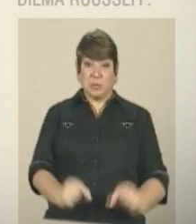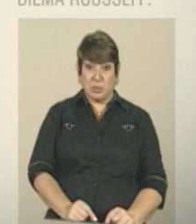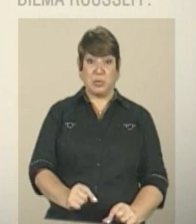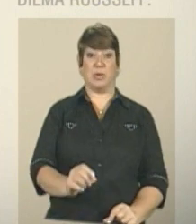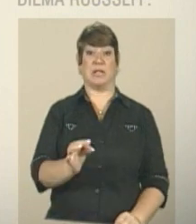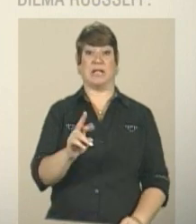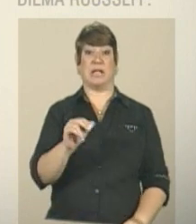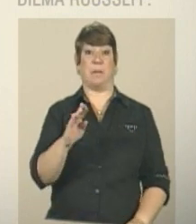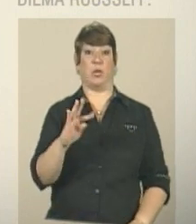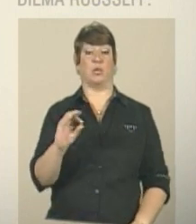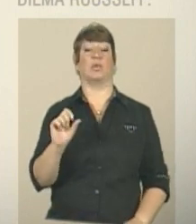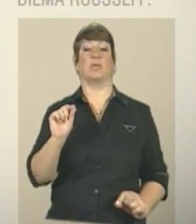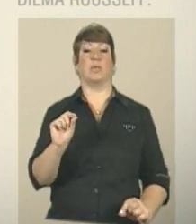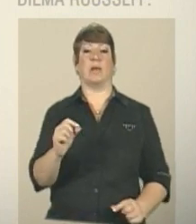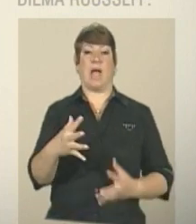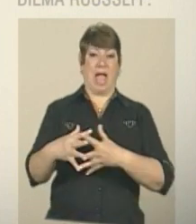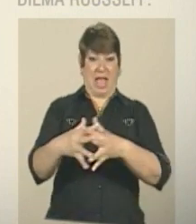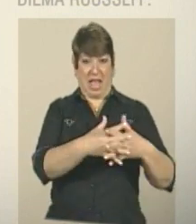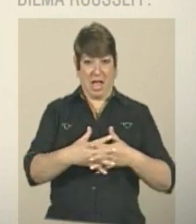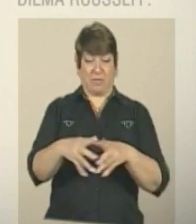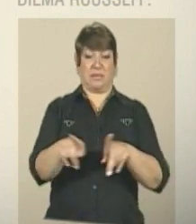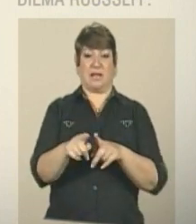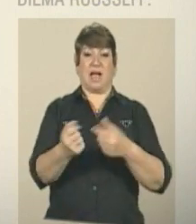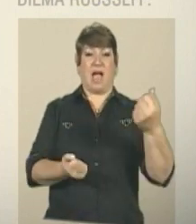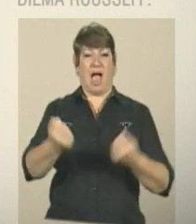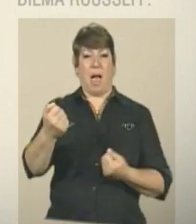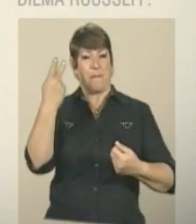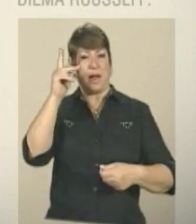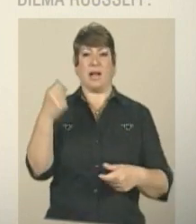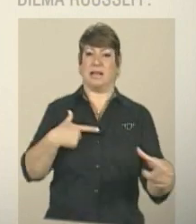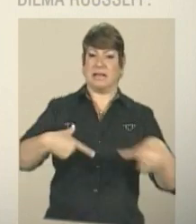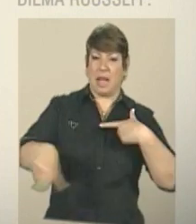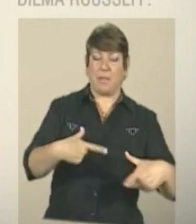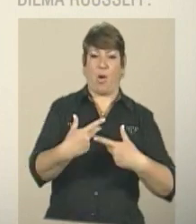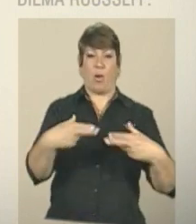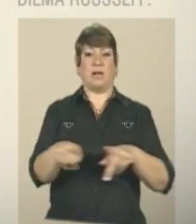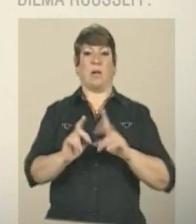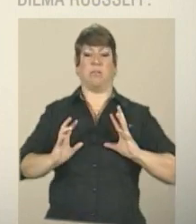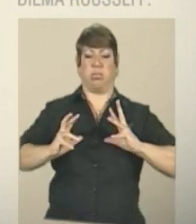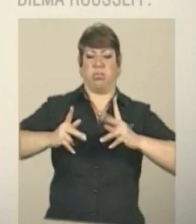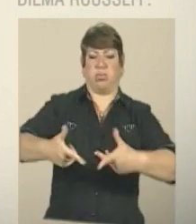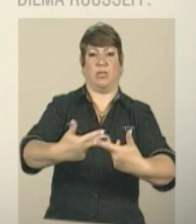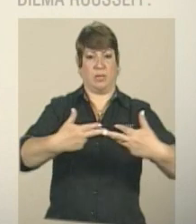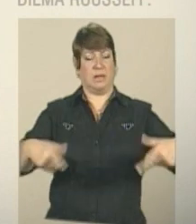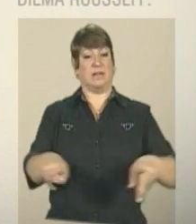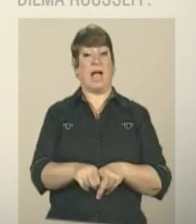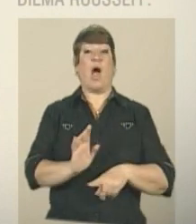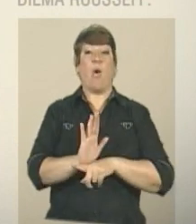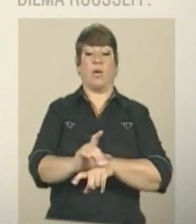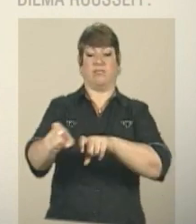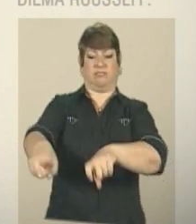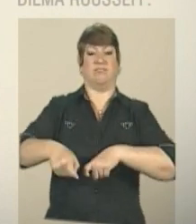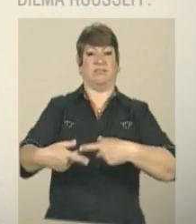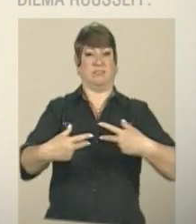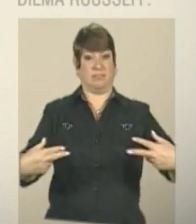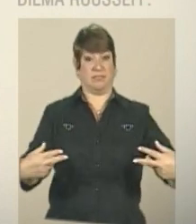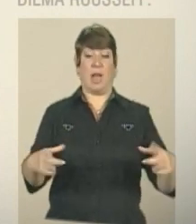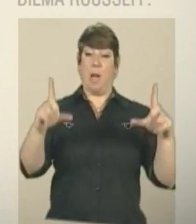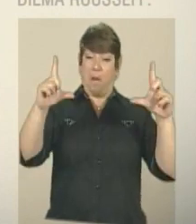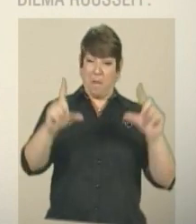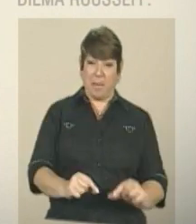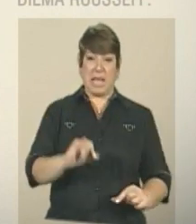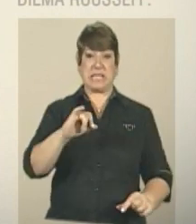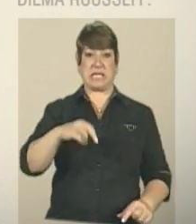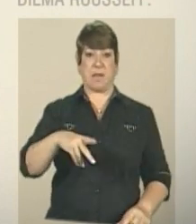tributos de caminhões, utilitários e máquinas agrícolas para apoiar a nossa agricultura. Com menos